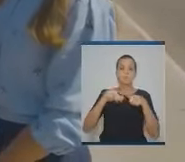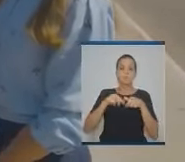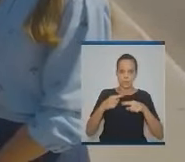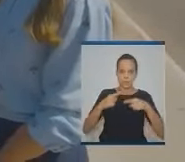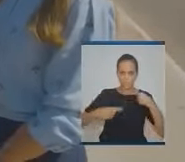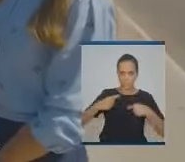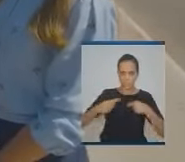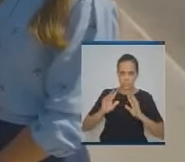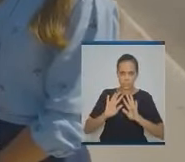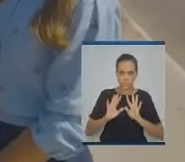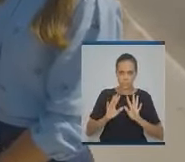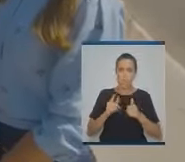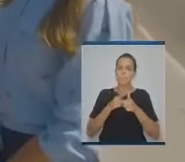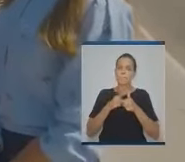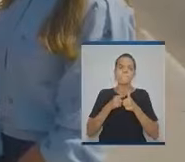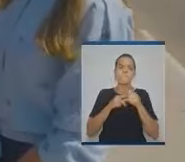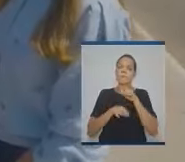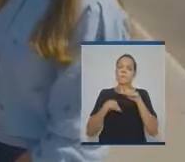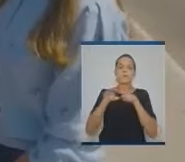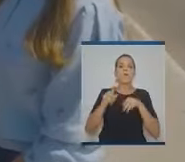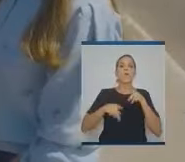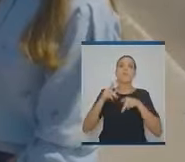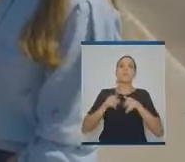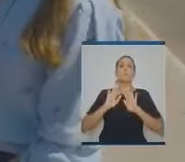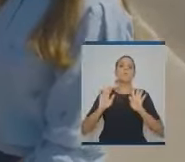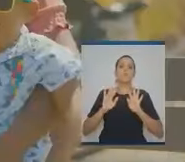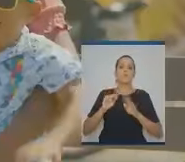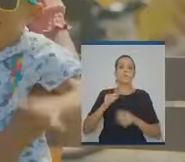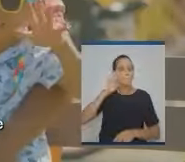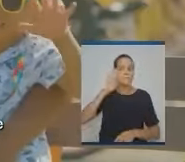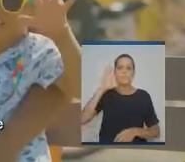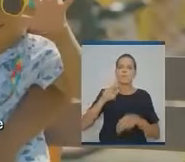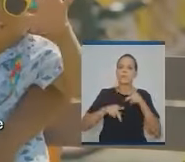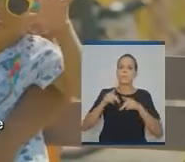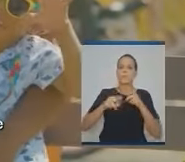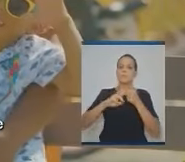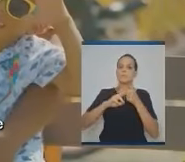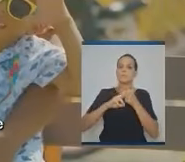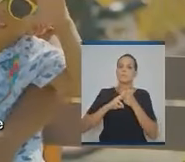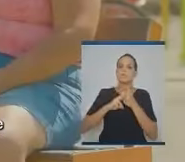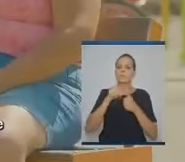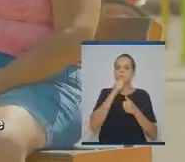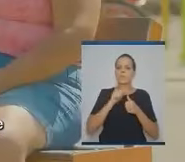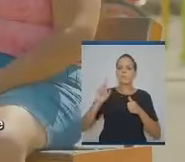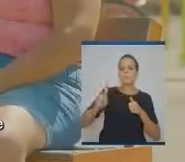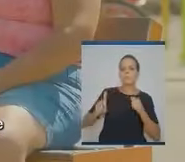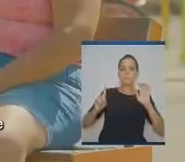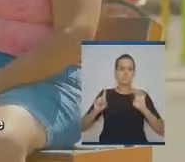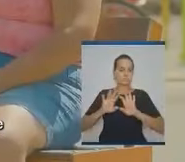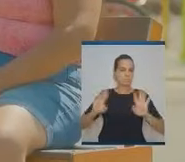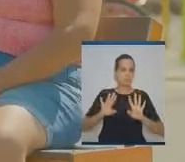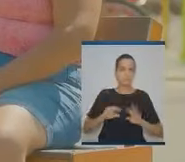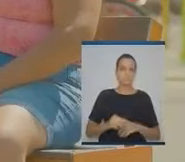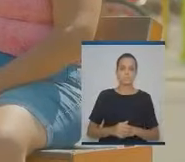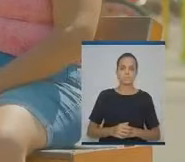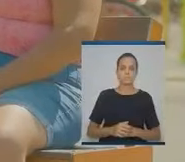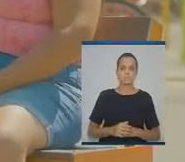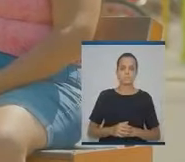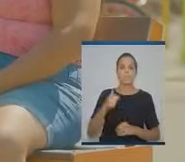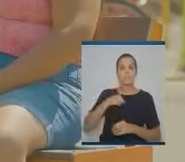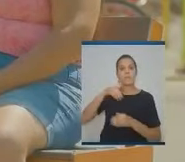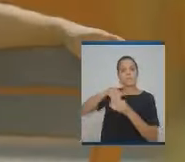Belford Roxo em primeiro lugar. Aqui não tem lado, aqui tem Belford Roxo. Eu vou votar nele porque antigamente a gente não tinha esse suporte, essa